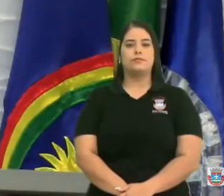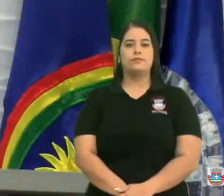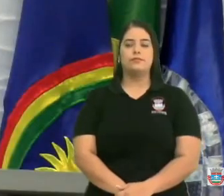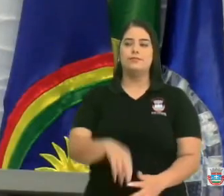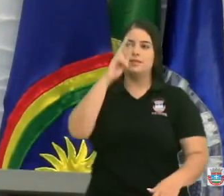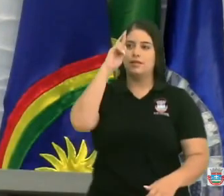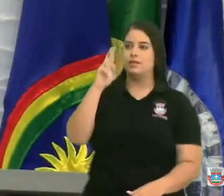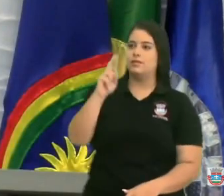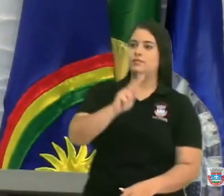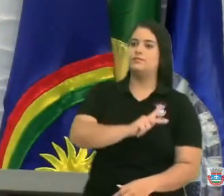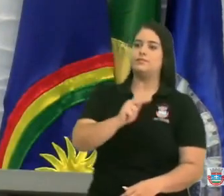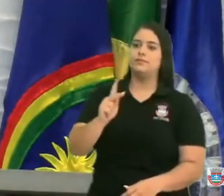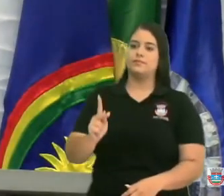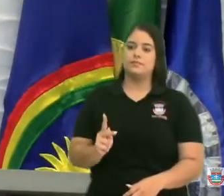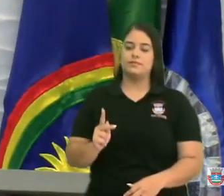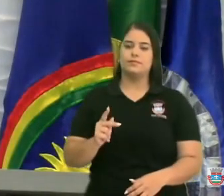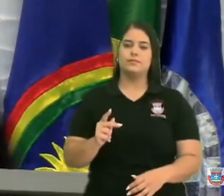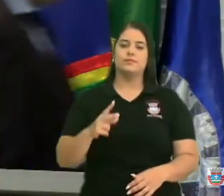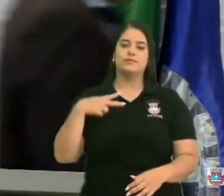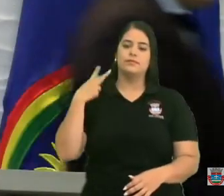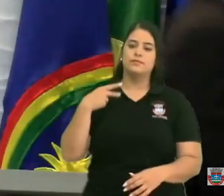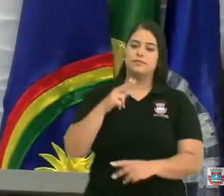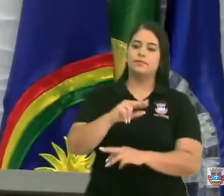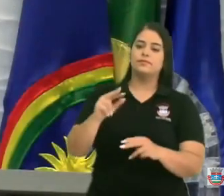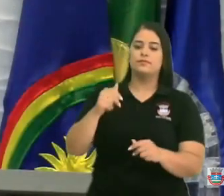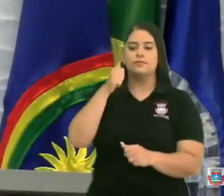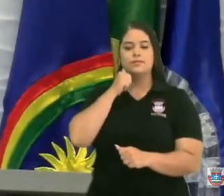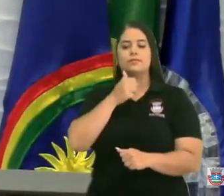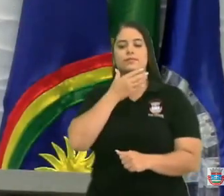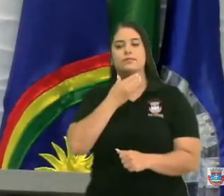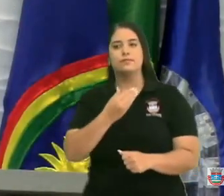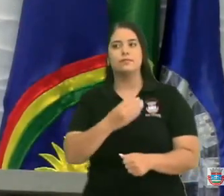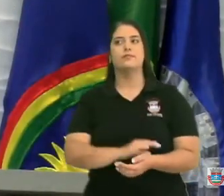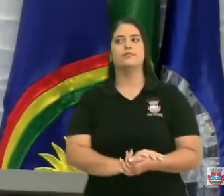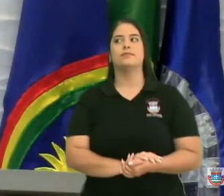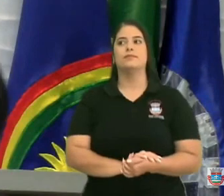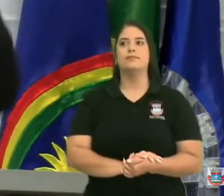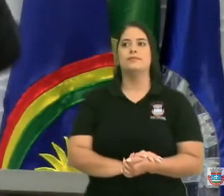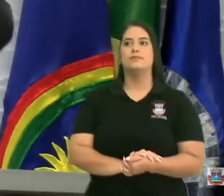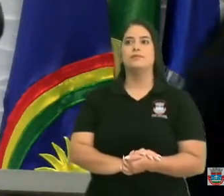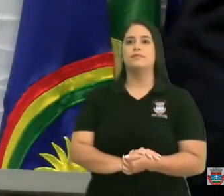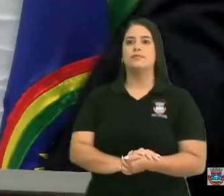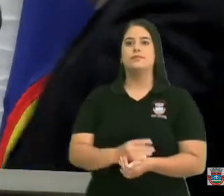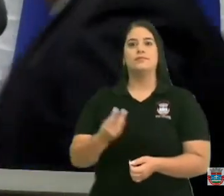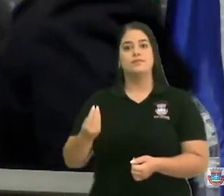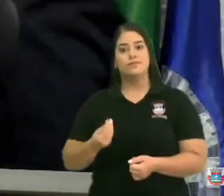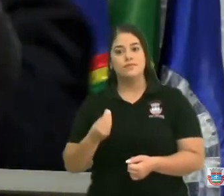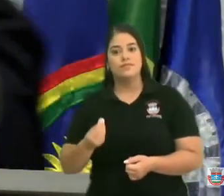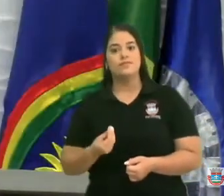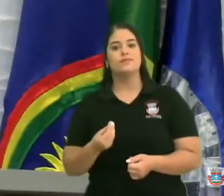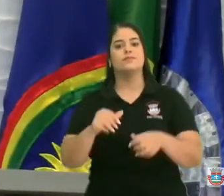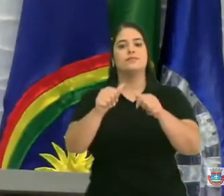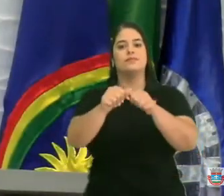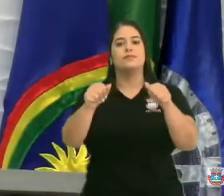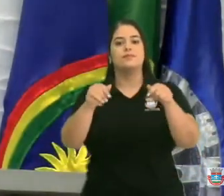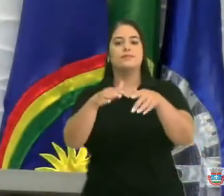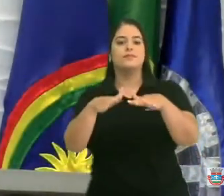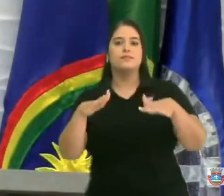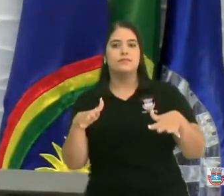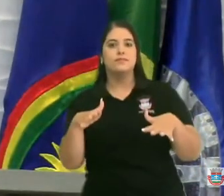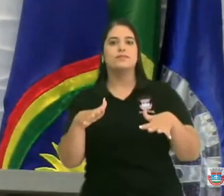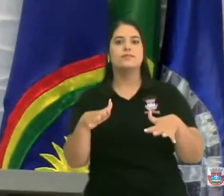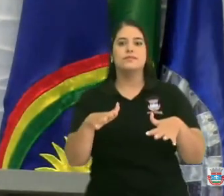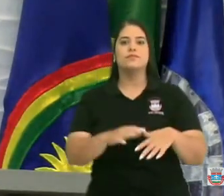Senhor presidente, senhoras e senhores vereadores, vereadoras, aqueles que estão aqui no plenário, que estão aqui